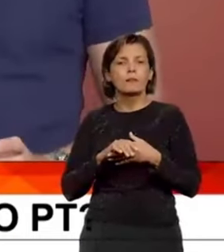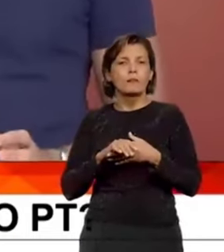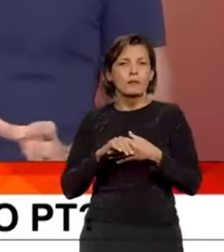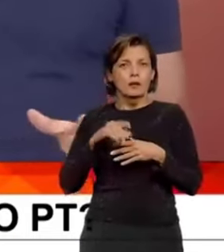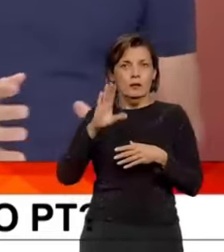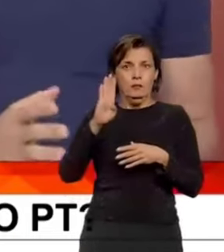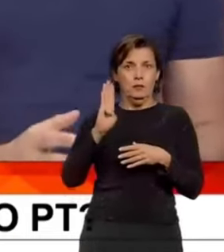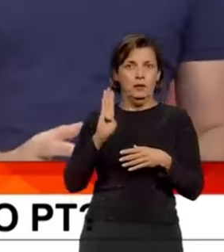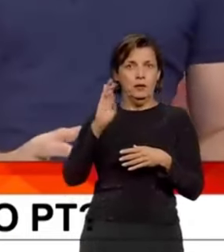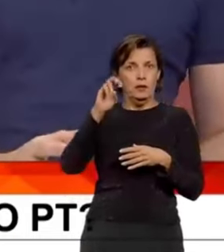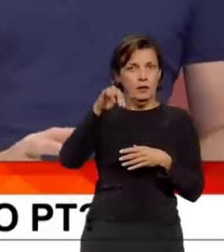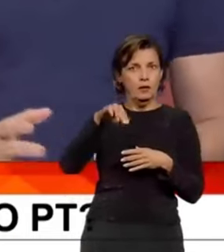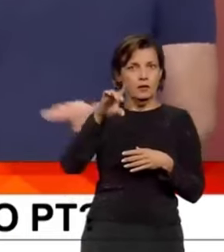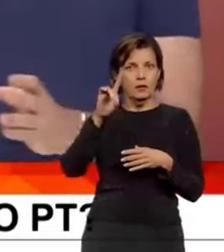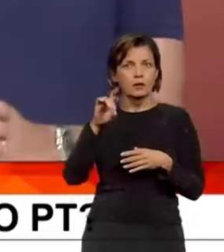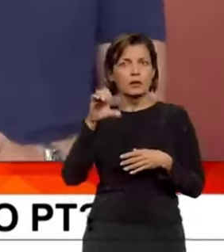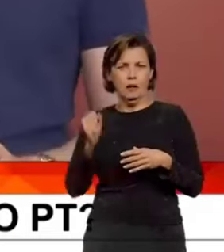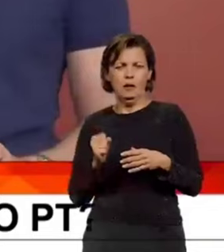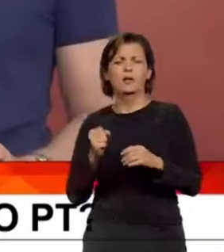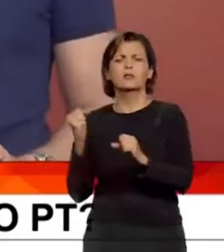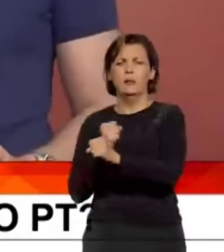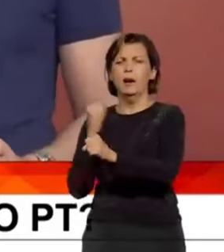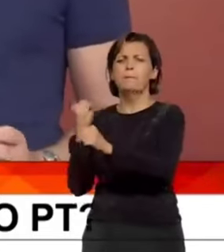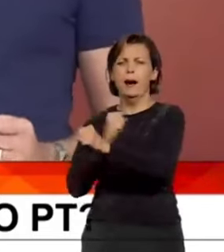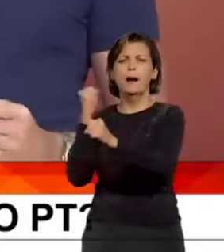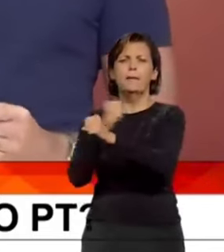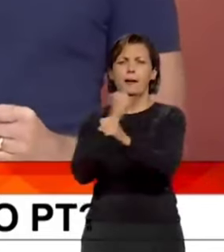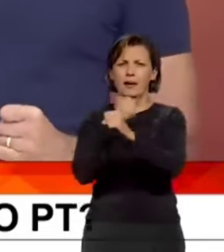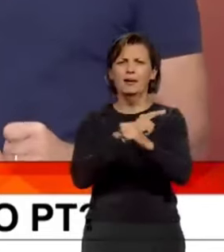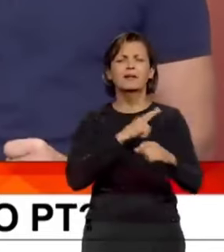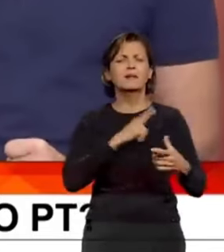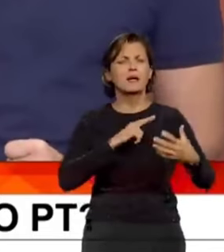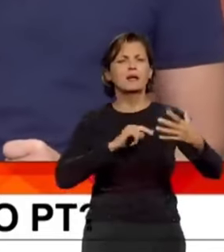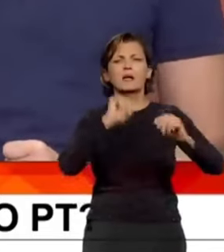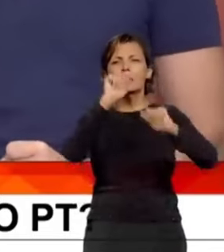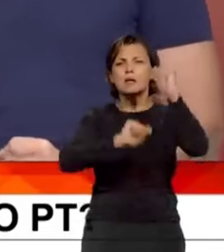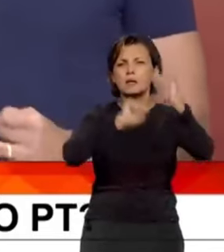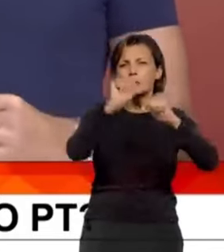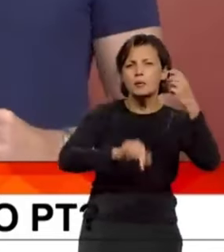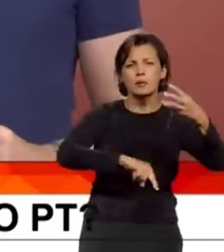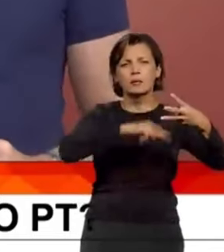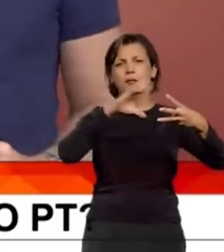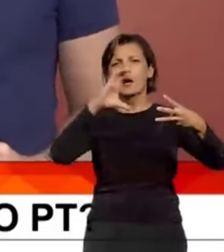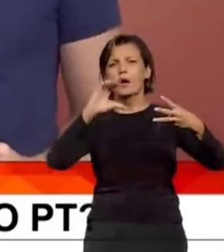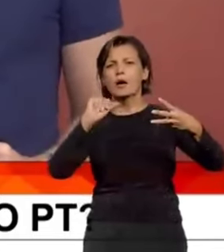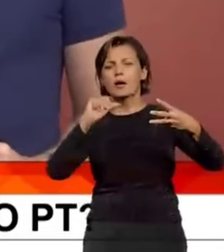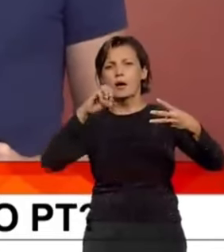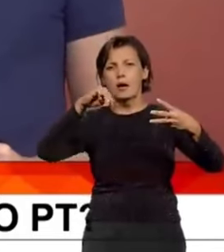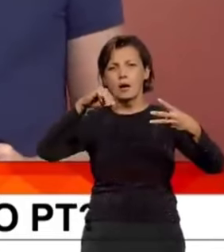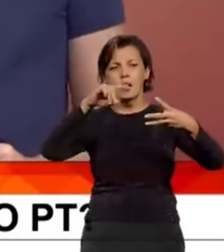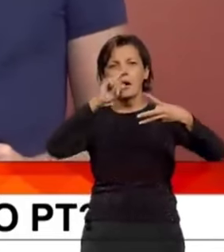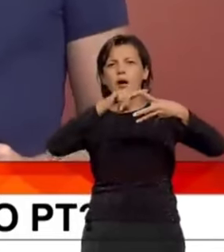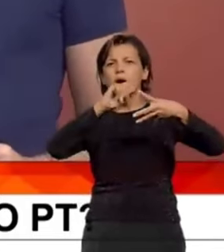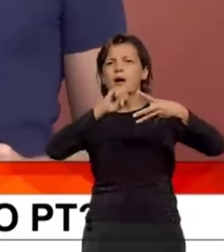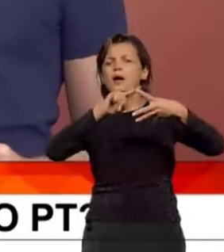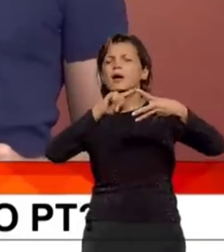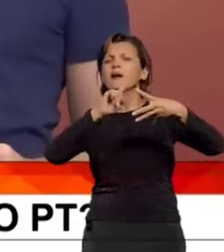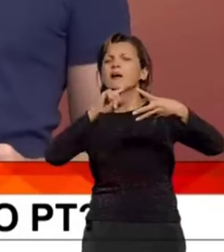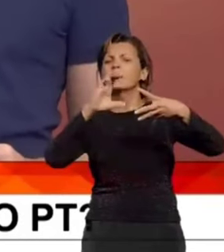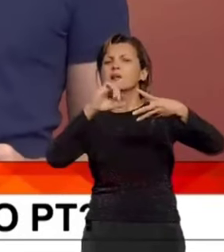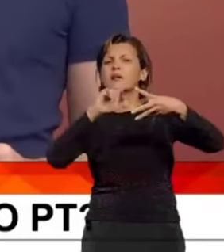falou certinho realmente o o BNDS desenvolveu grandes construtoras Andrade Gutierrez a Camargo Correia